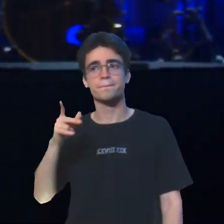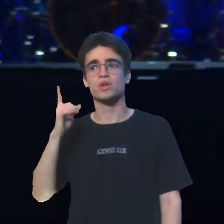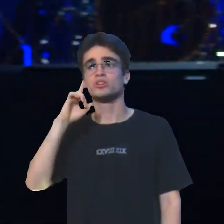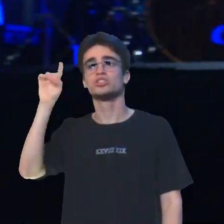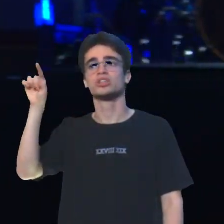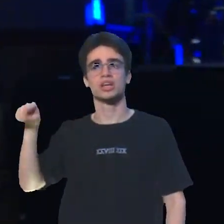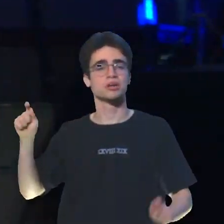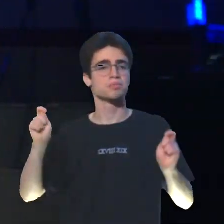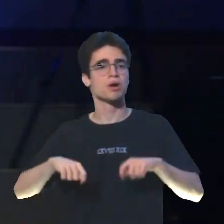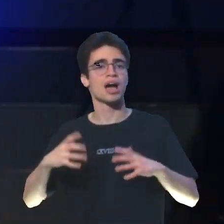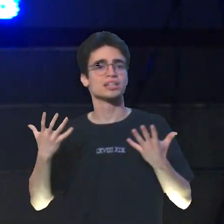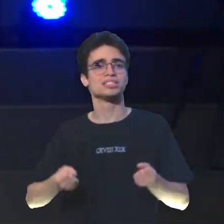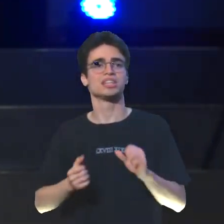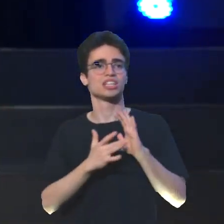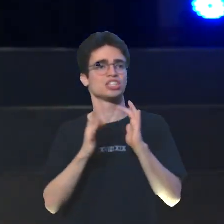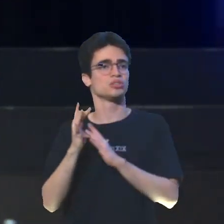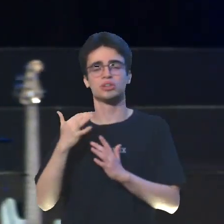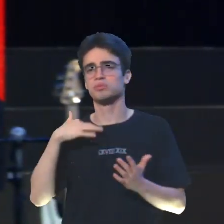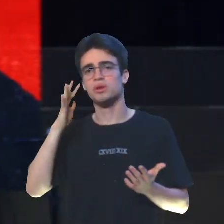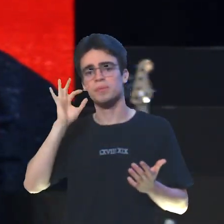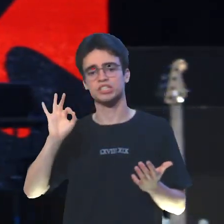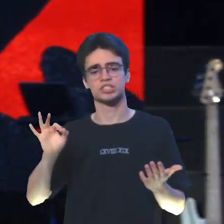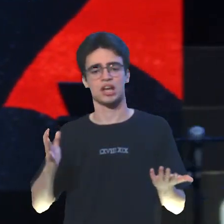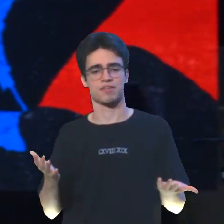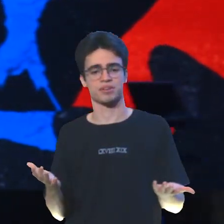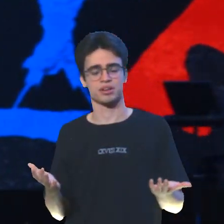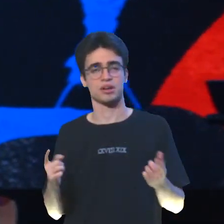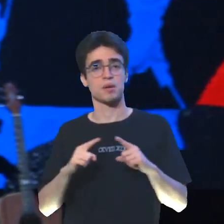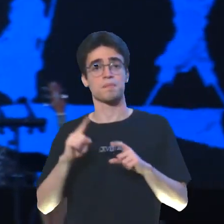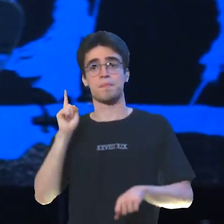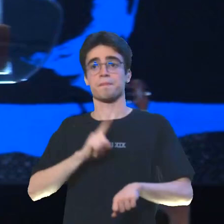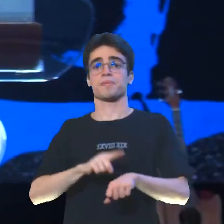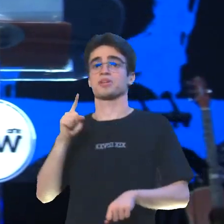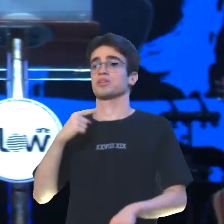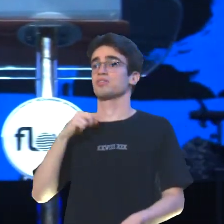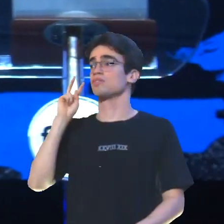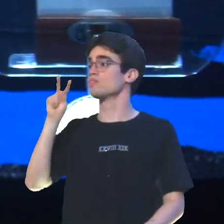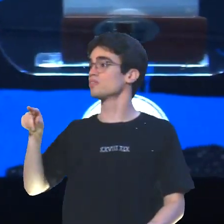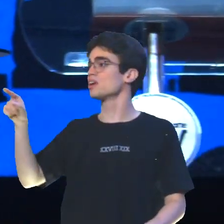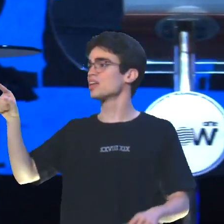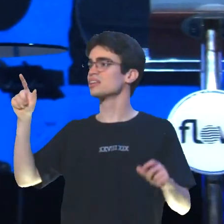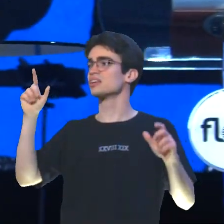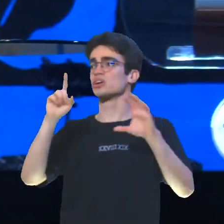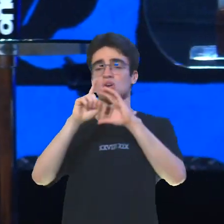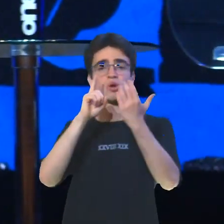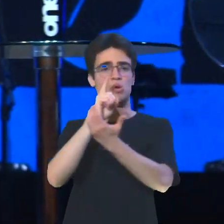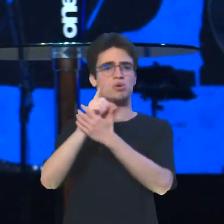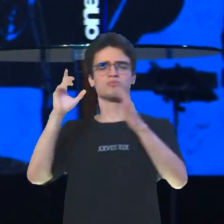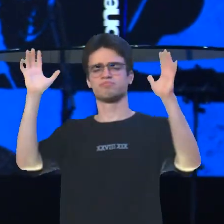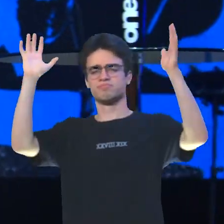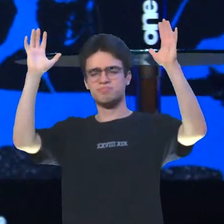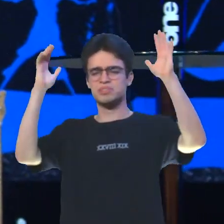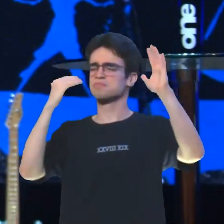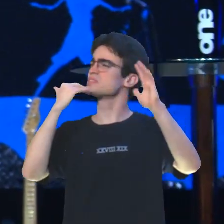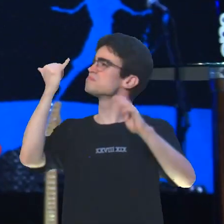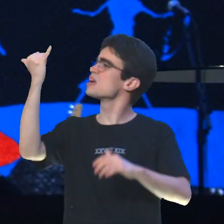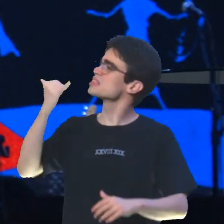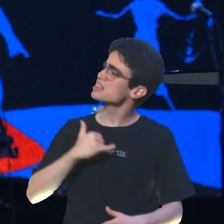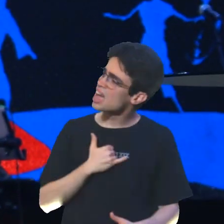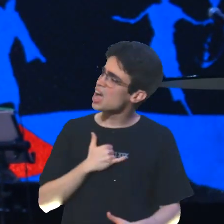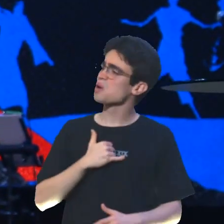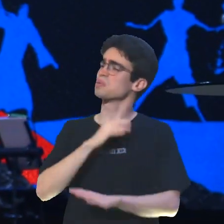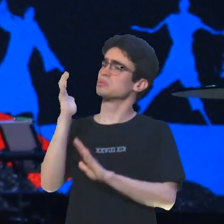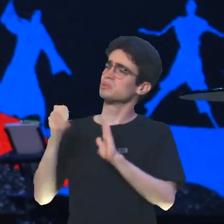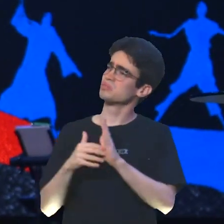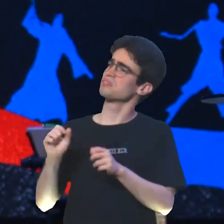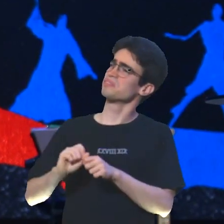poderia aceitar Jesus. Mas quando eu vi ele com mãos levantadas num culto, orando, pedindo perdão por tudo que ele já